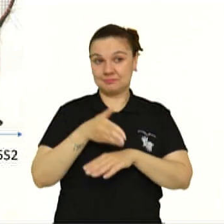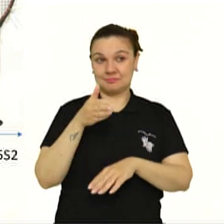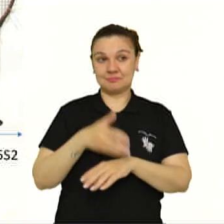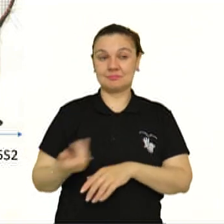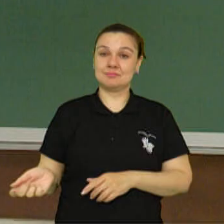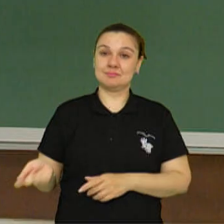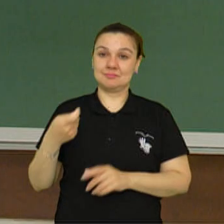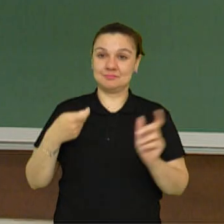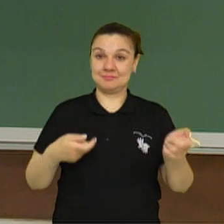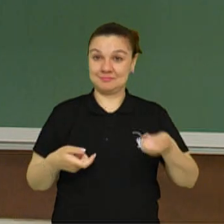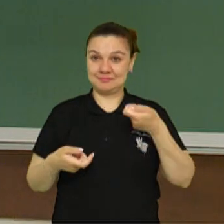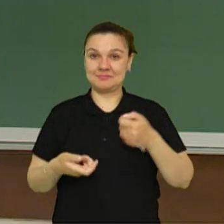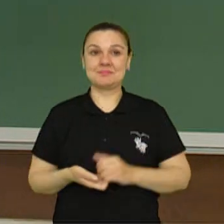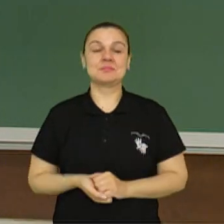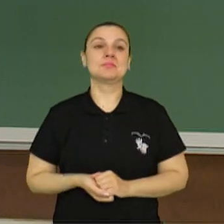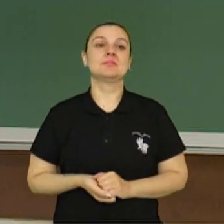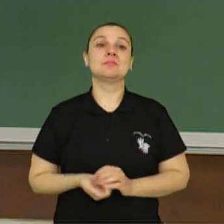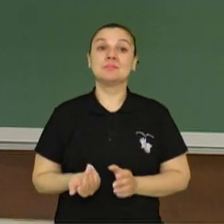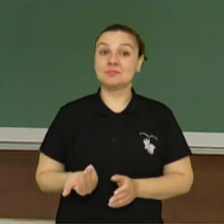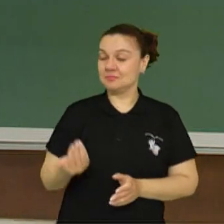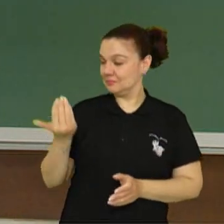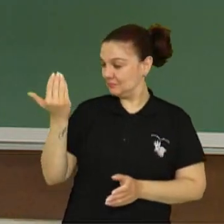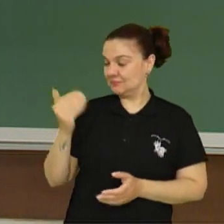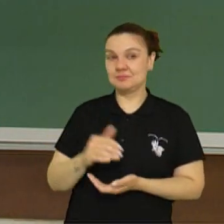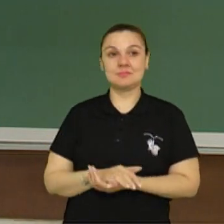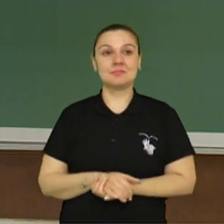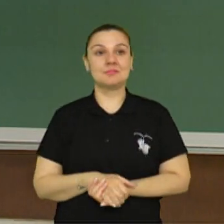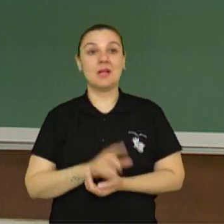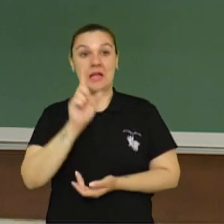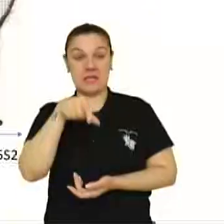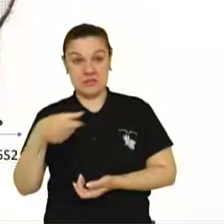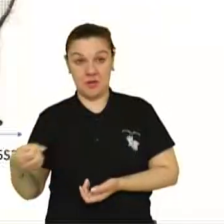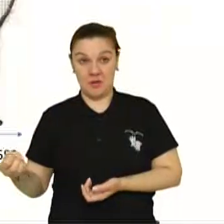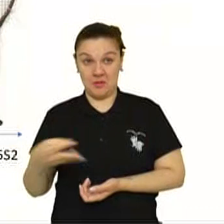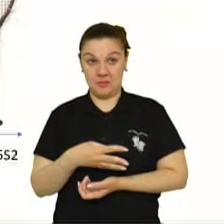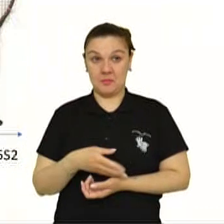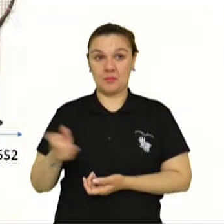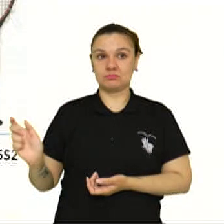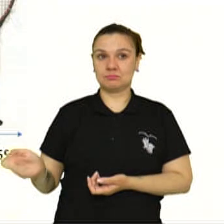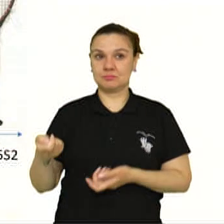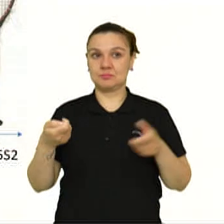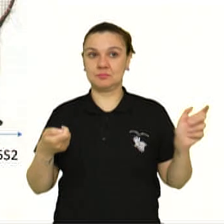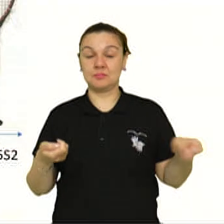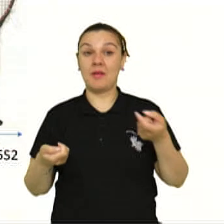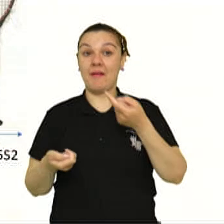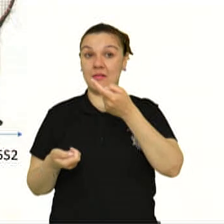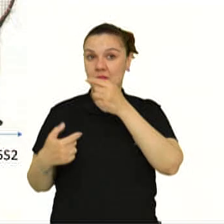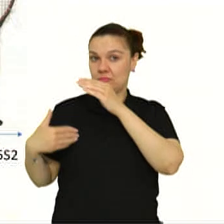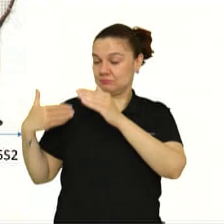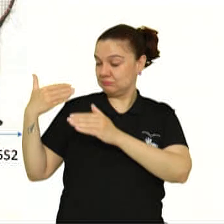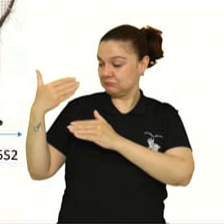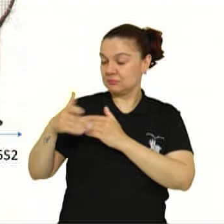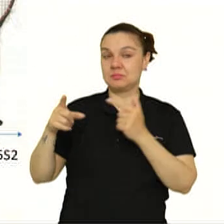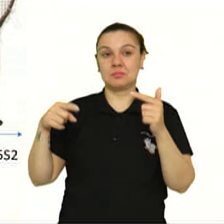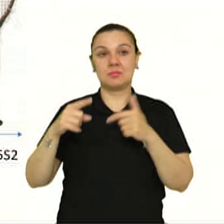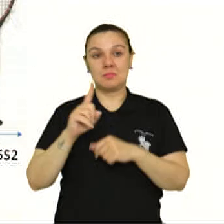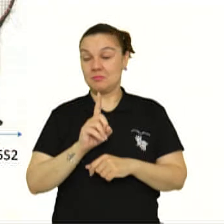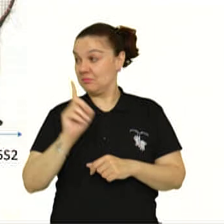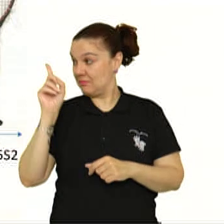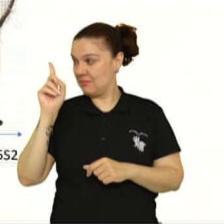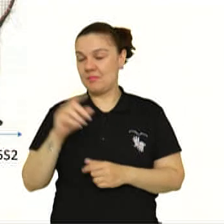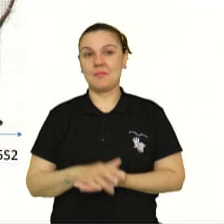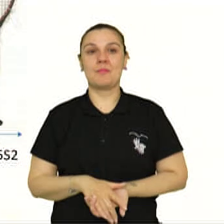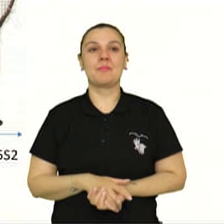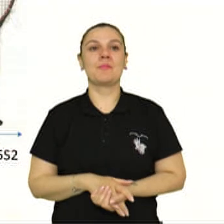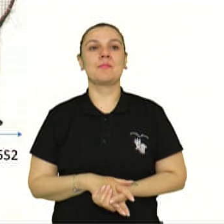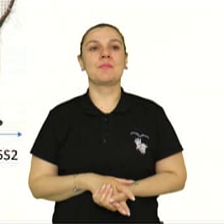queriam praticar o tênis. E aqui essas raquetes são mais modernas do que essas, né? Então, elas vieram evoluindo, essas raquetes vieram